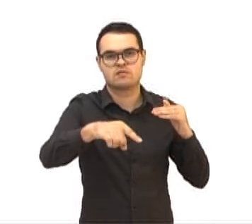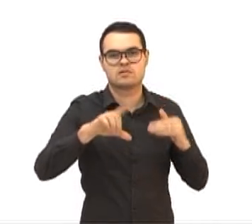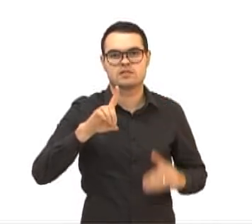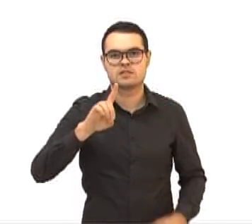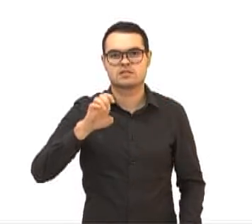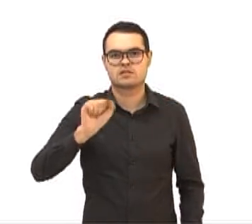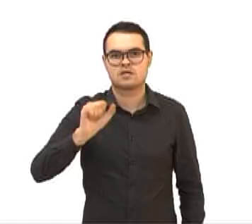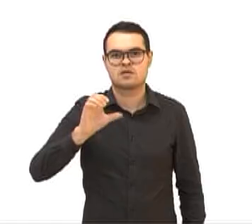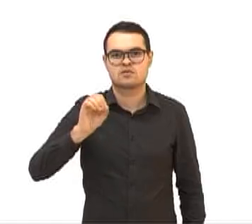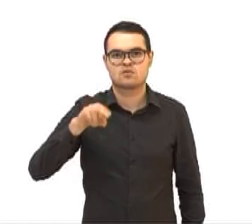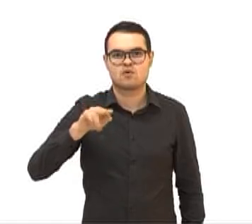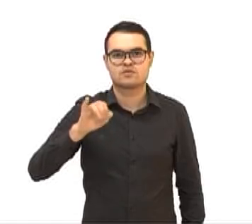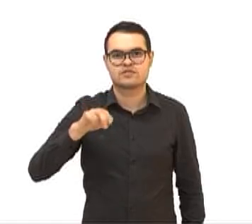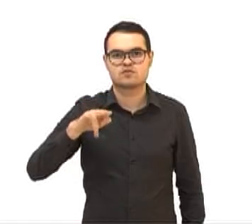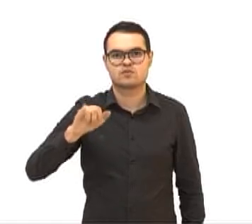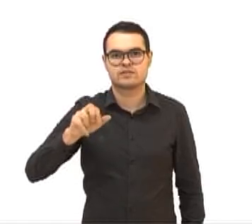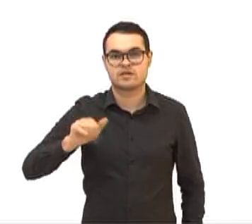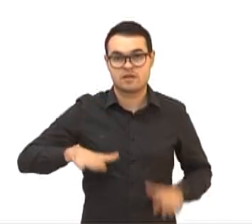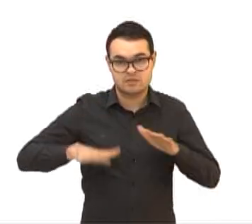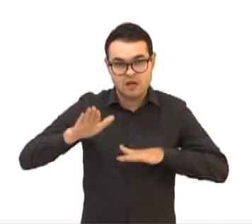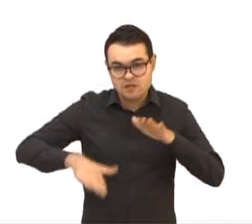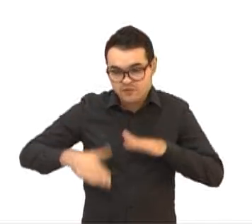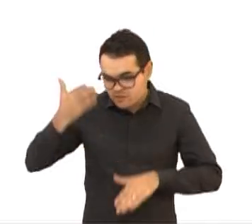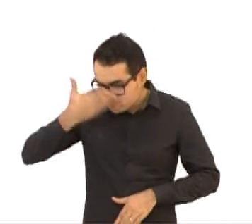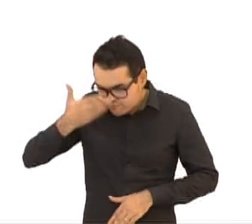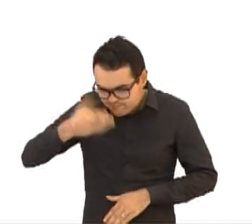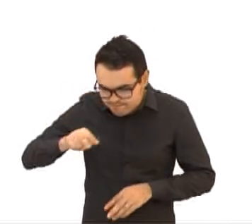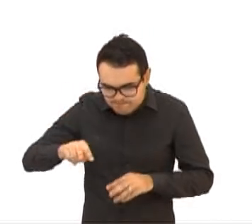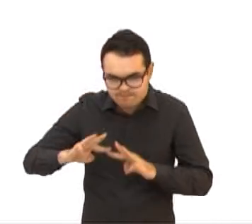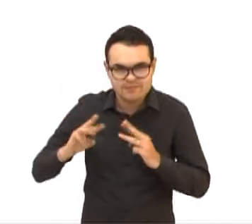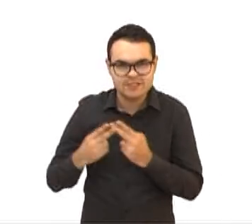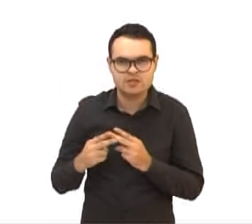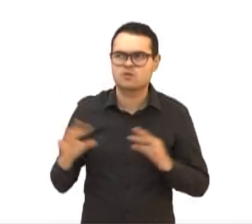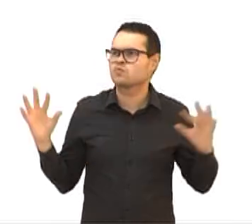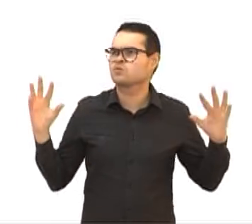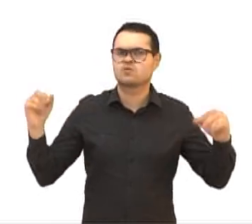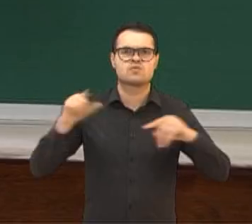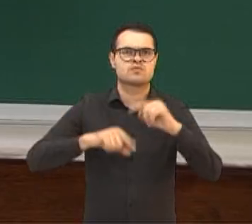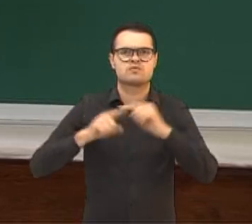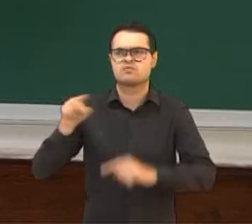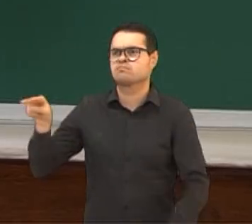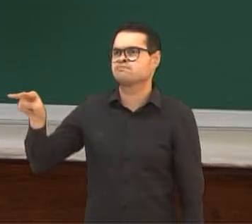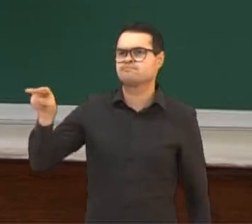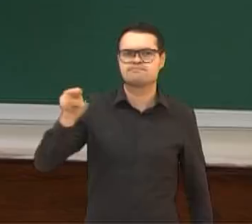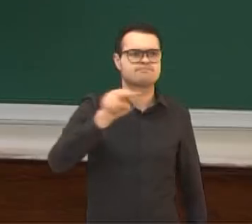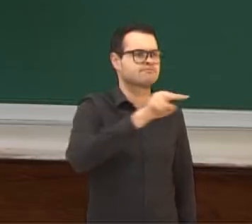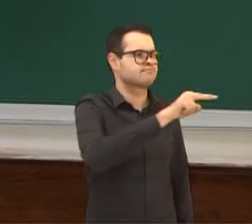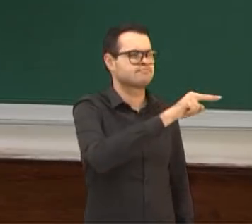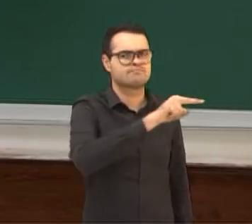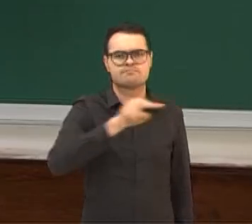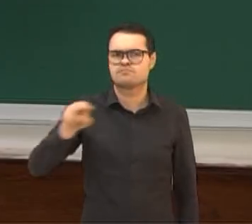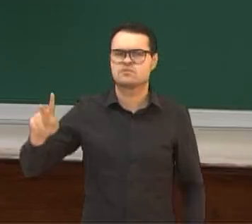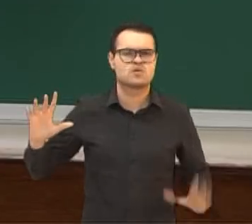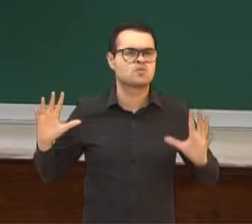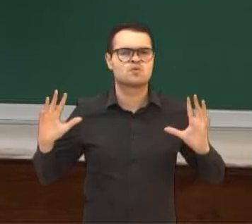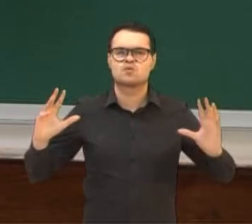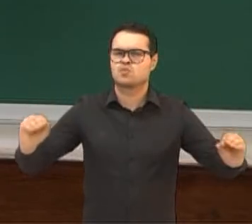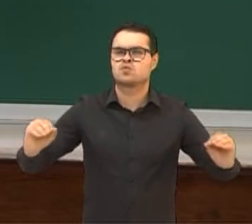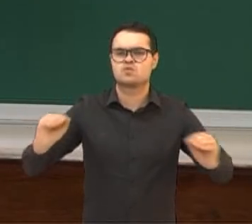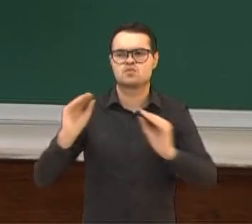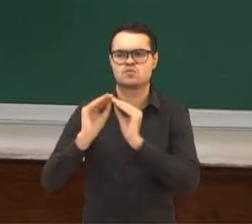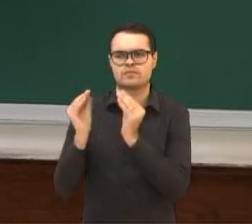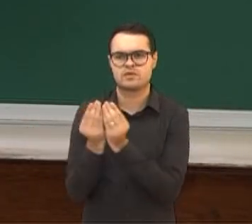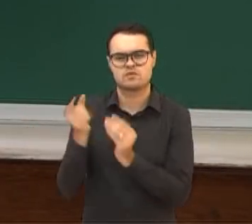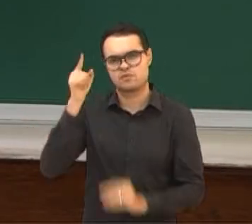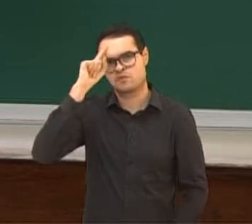composta de espaços invisíveis a olho nu. Então, por mais que todos os objetos que estão ao nosso redor, todas as substâncias do nosso dia a